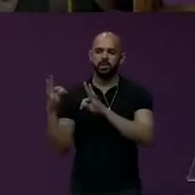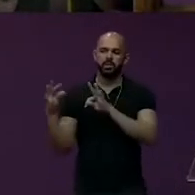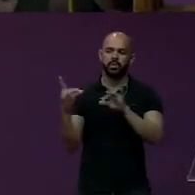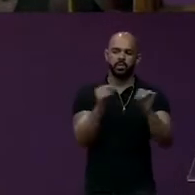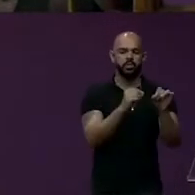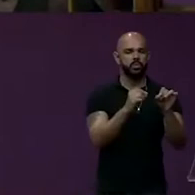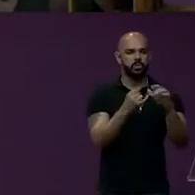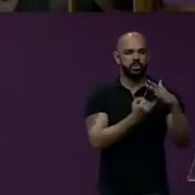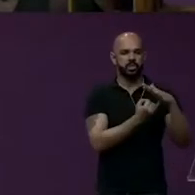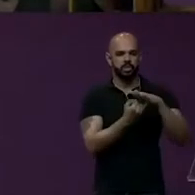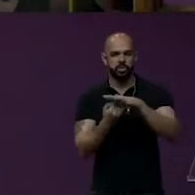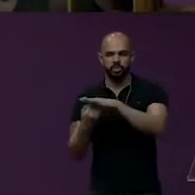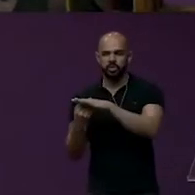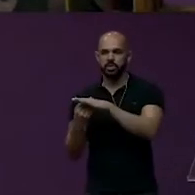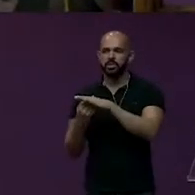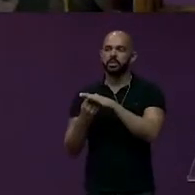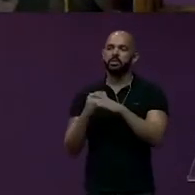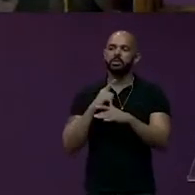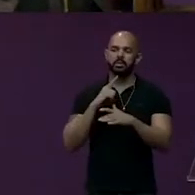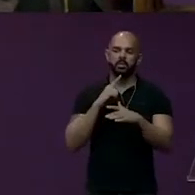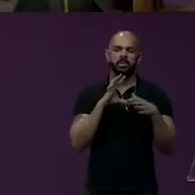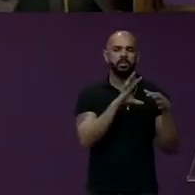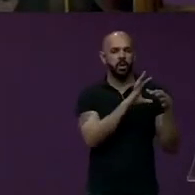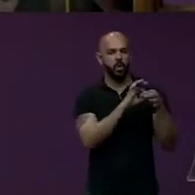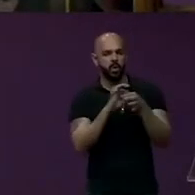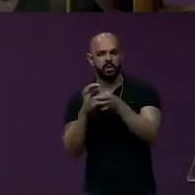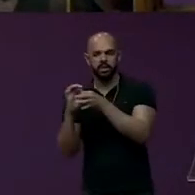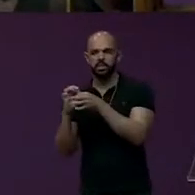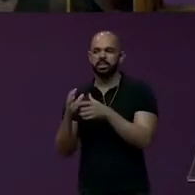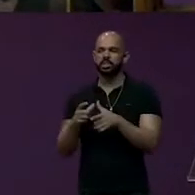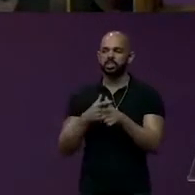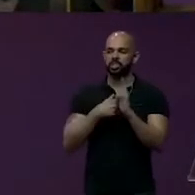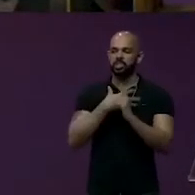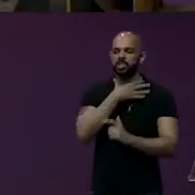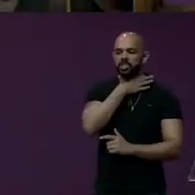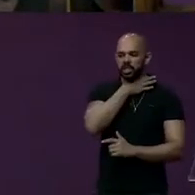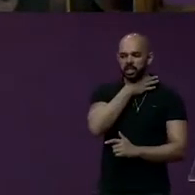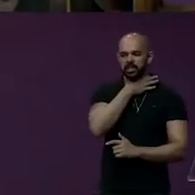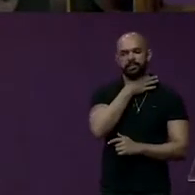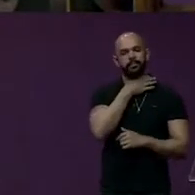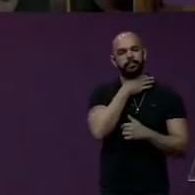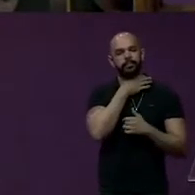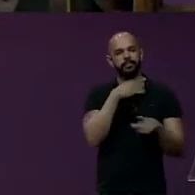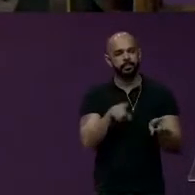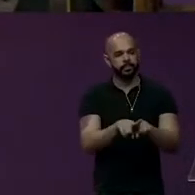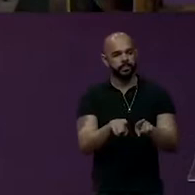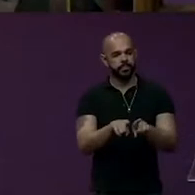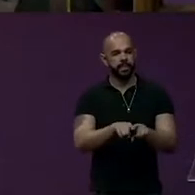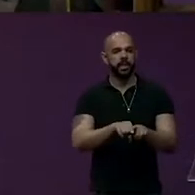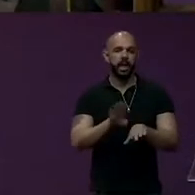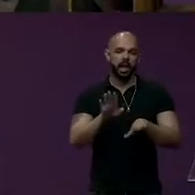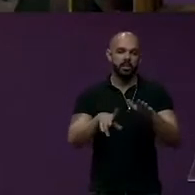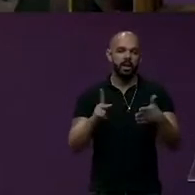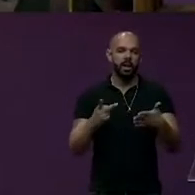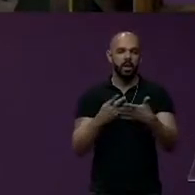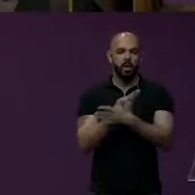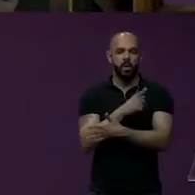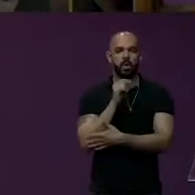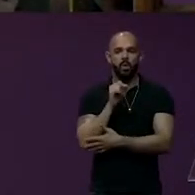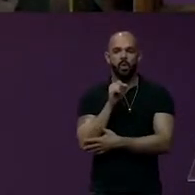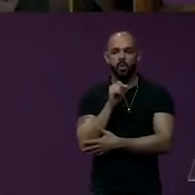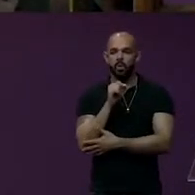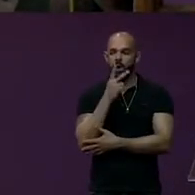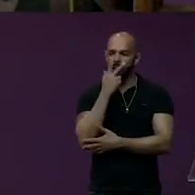as instituições, né, e está ligado a esse contexto de crise. Além disso, nós vemos situações que